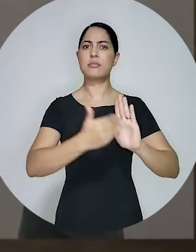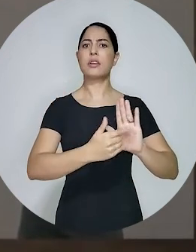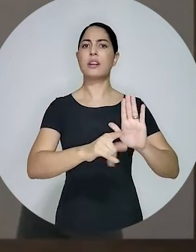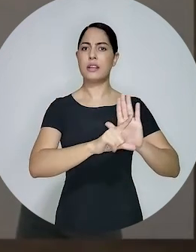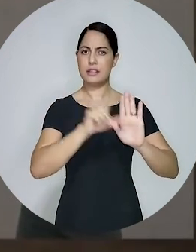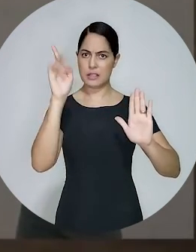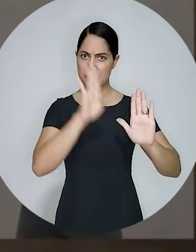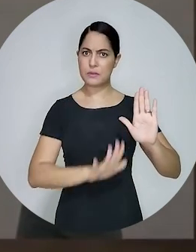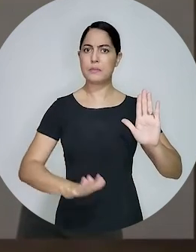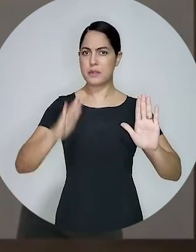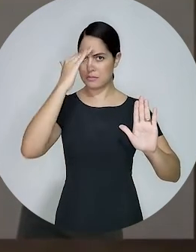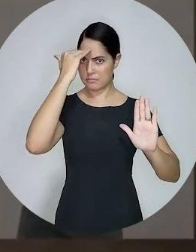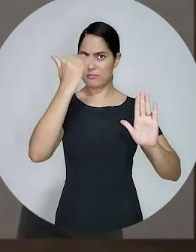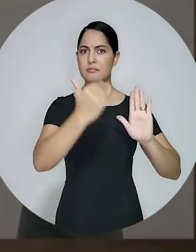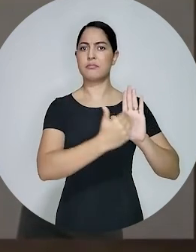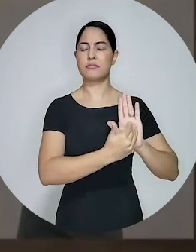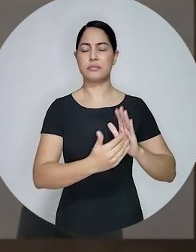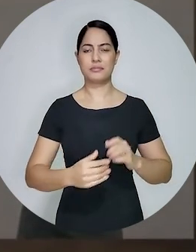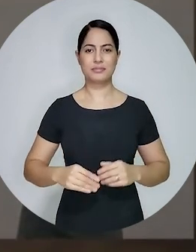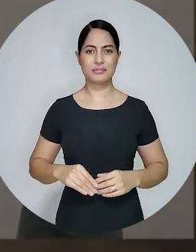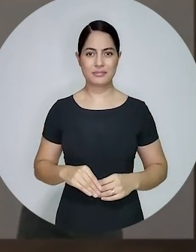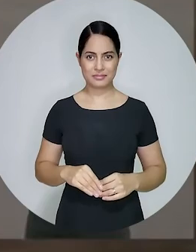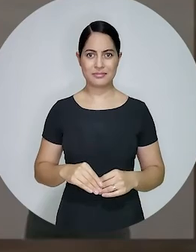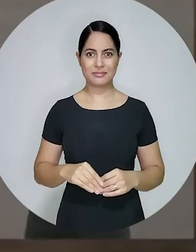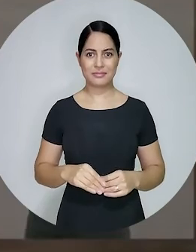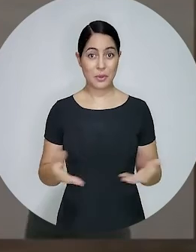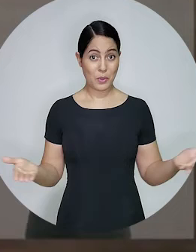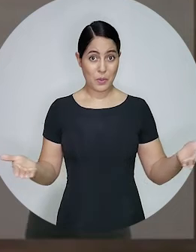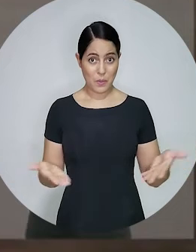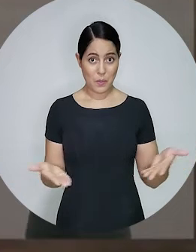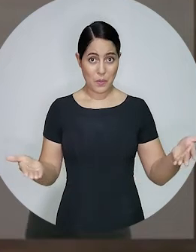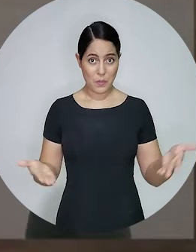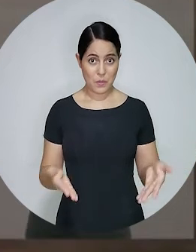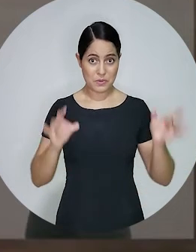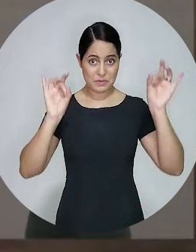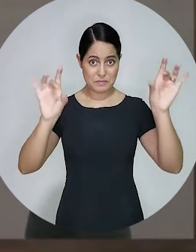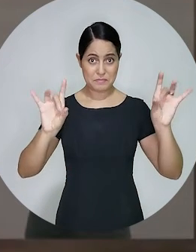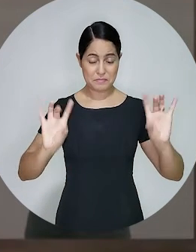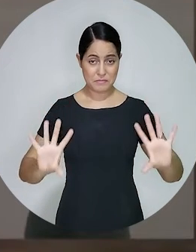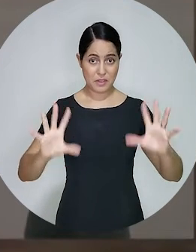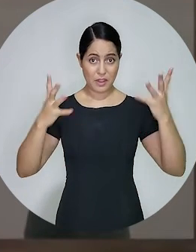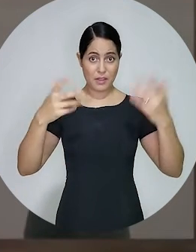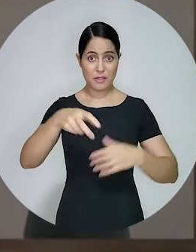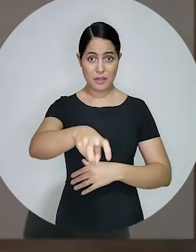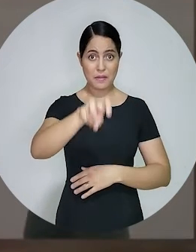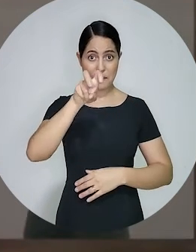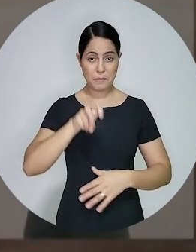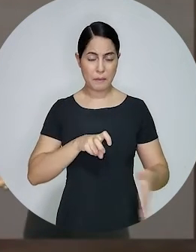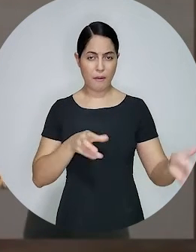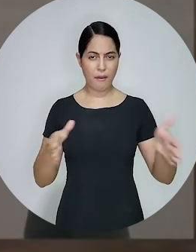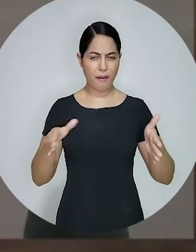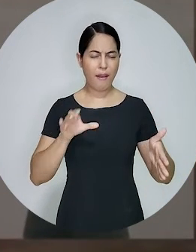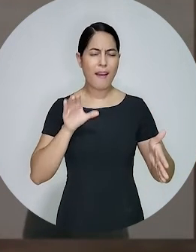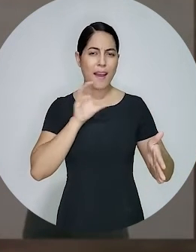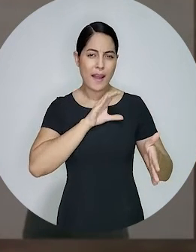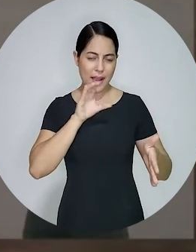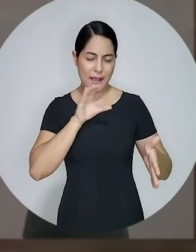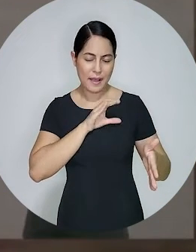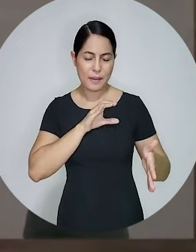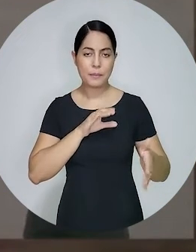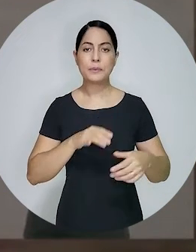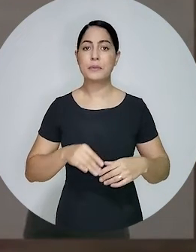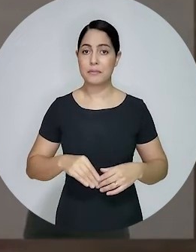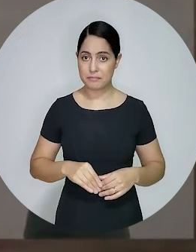a Constituição e as leis da República. A solenidade de posse é uma solenidade